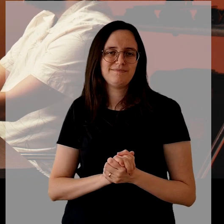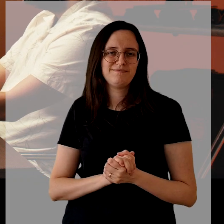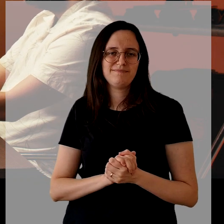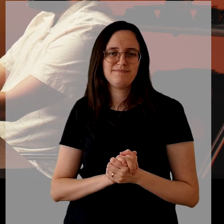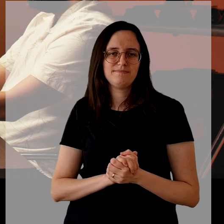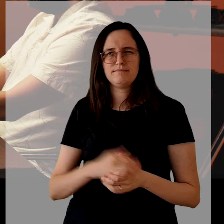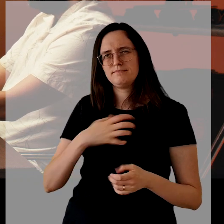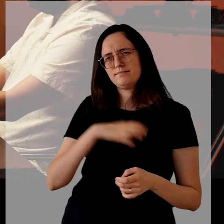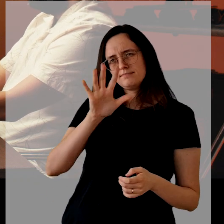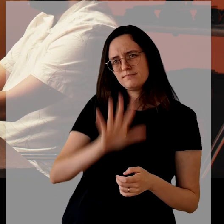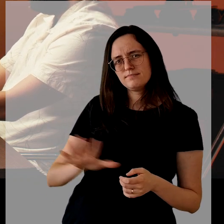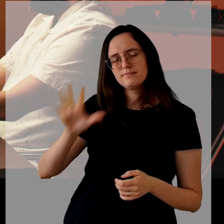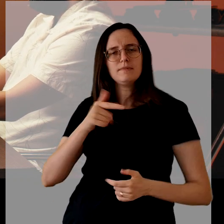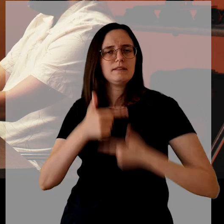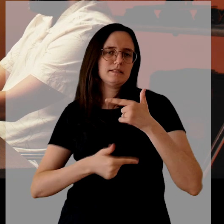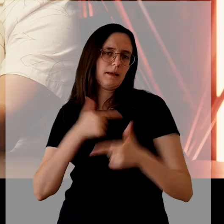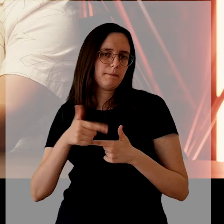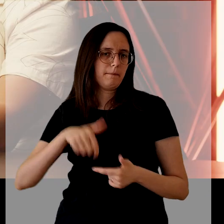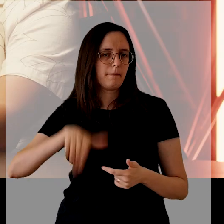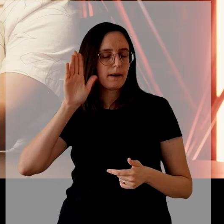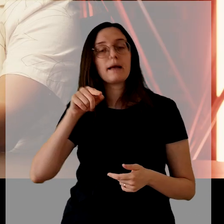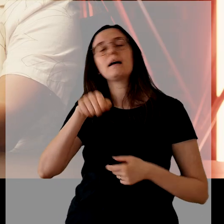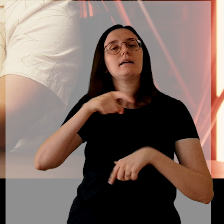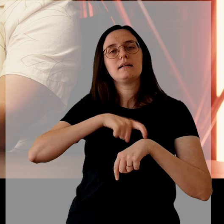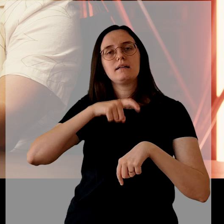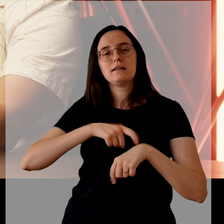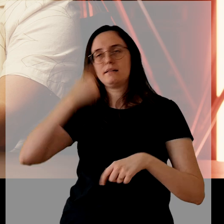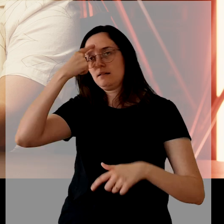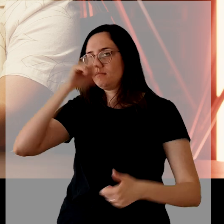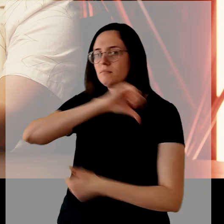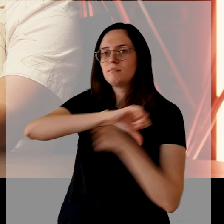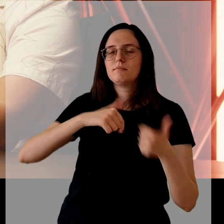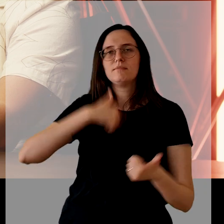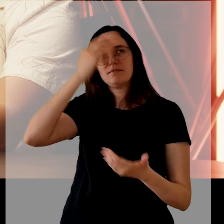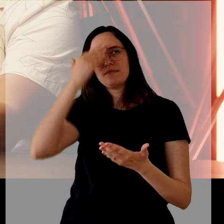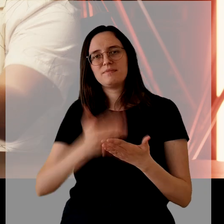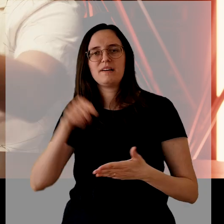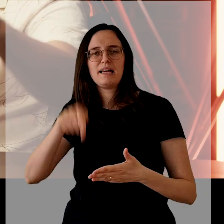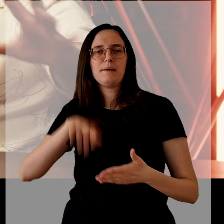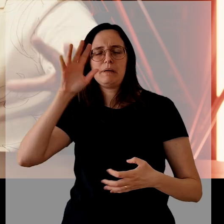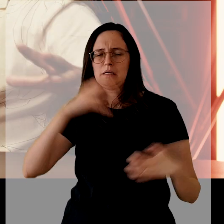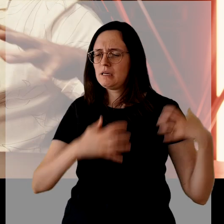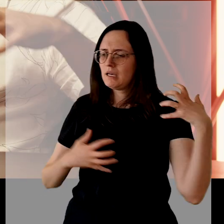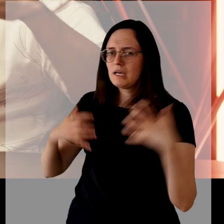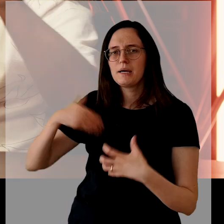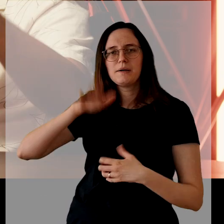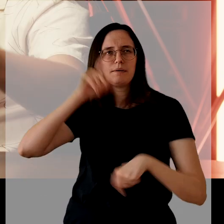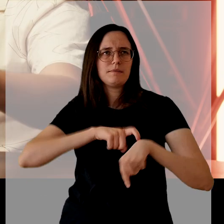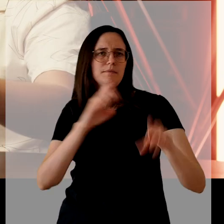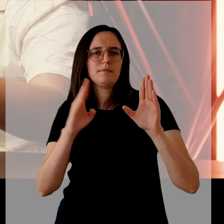com idealizar o trabalho. Nesse momento tem uma virada que foi, eu acho que um pouco parte dessa crise que eu tive